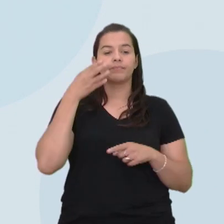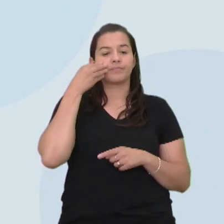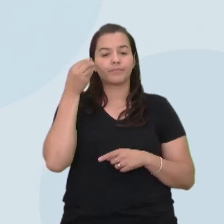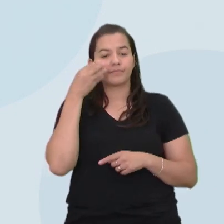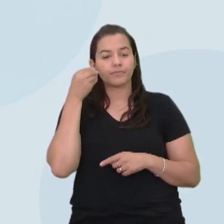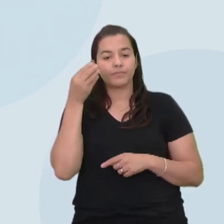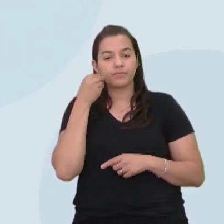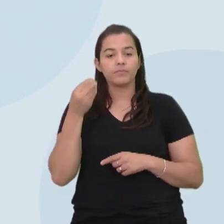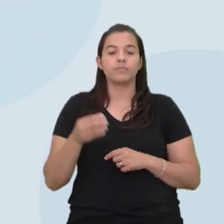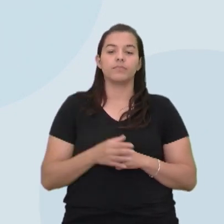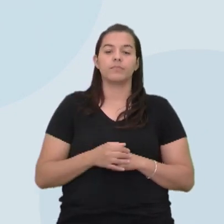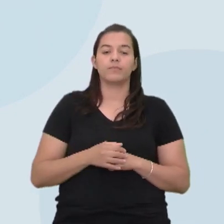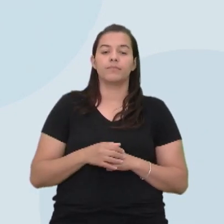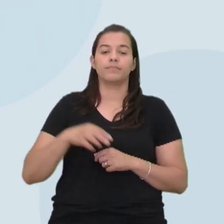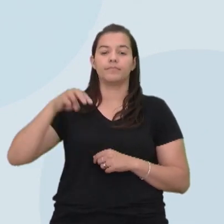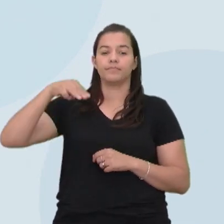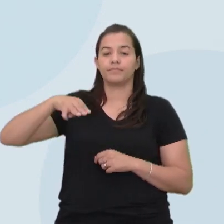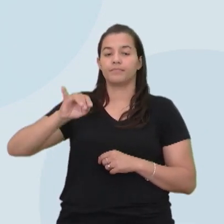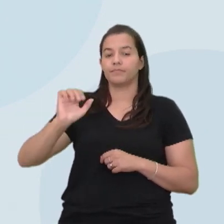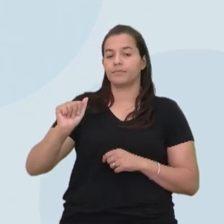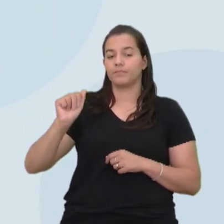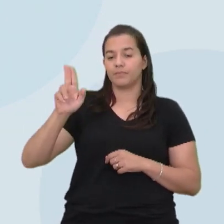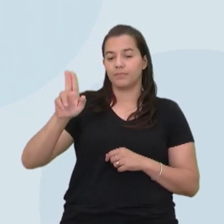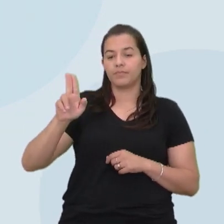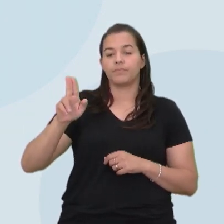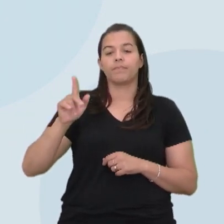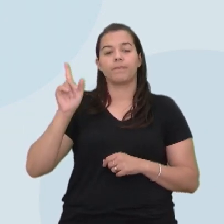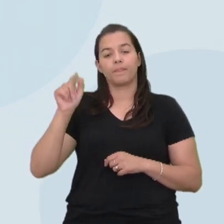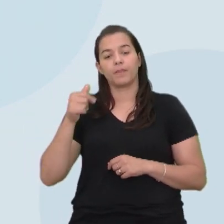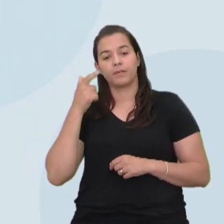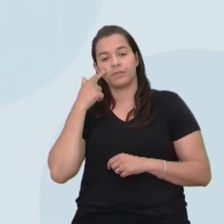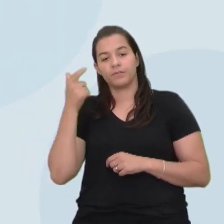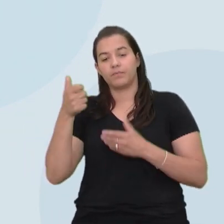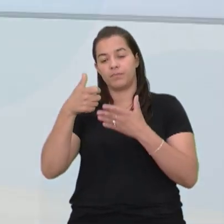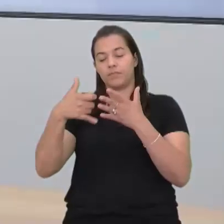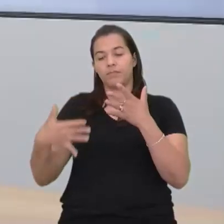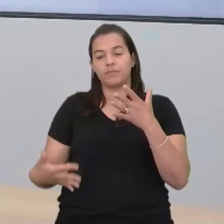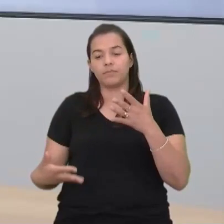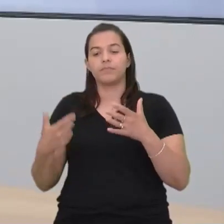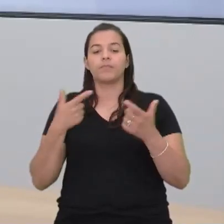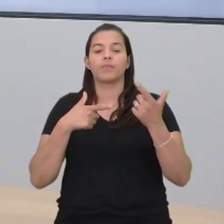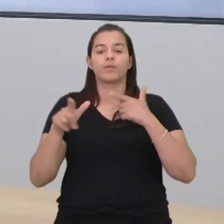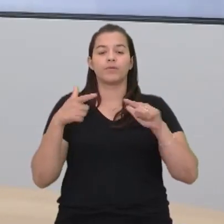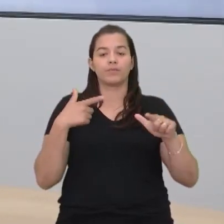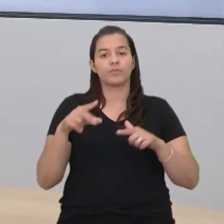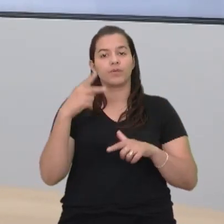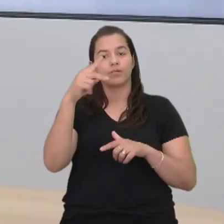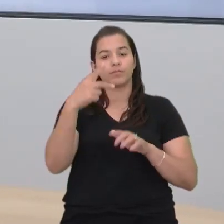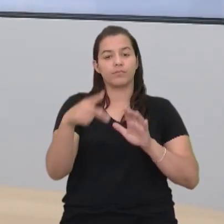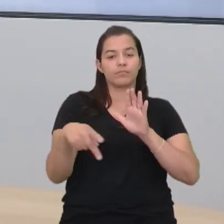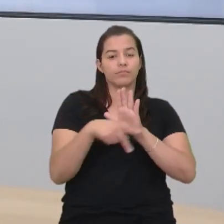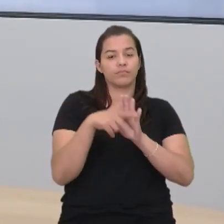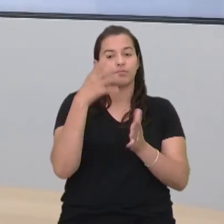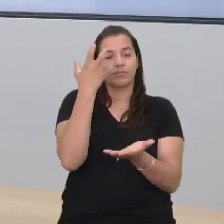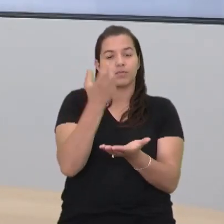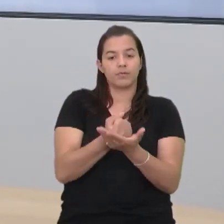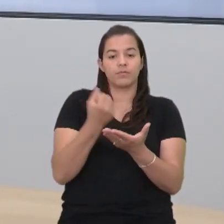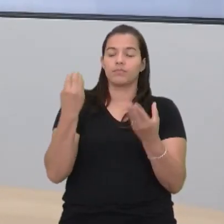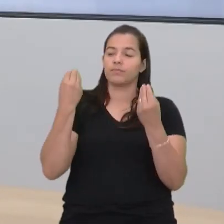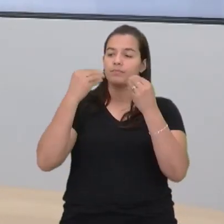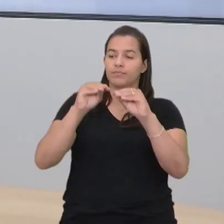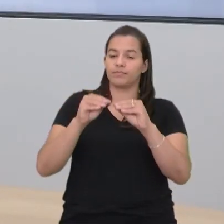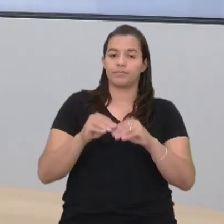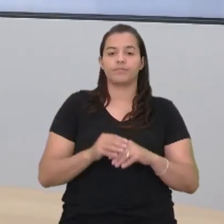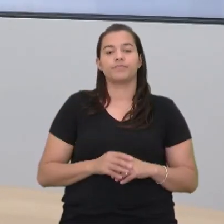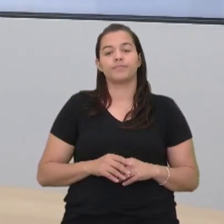aqui está aparecendo, toque o som miau, que é o que ele tem de opção, tá bom? Mas você pode incluir sons também seus, tem como baixar, como incluir. Toque o